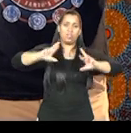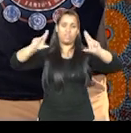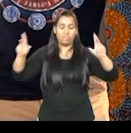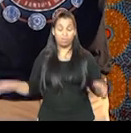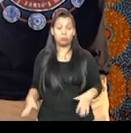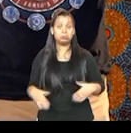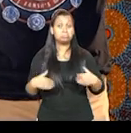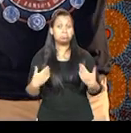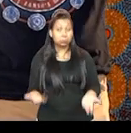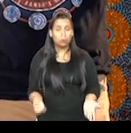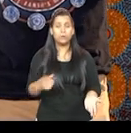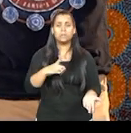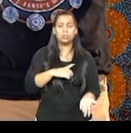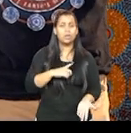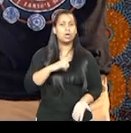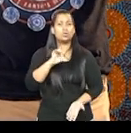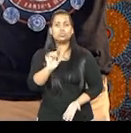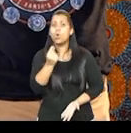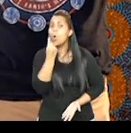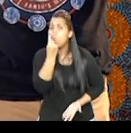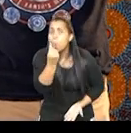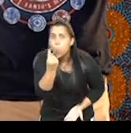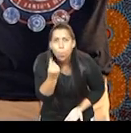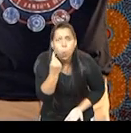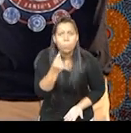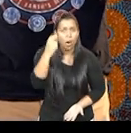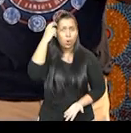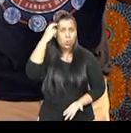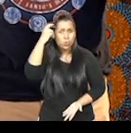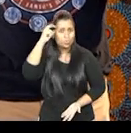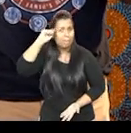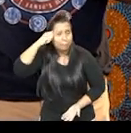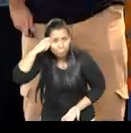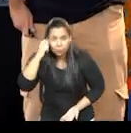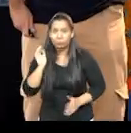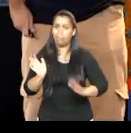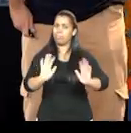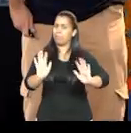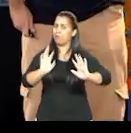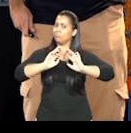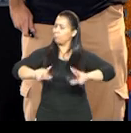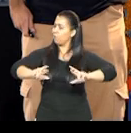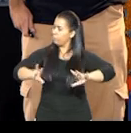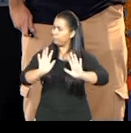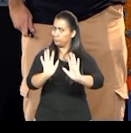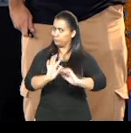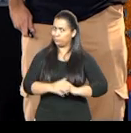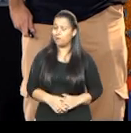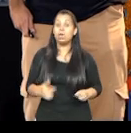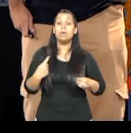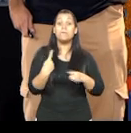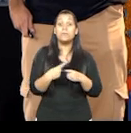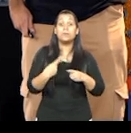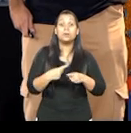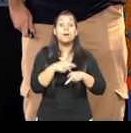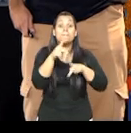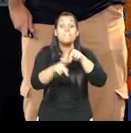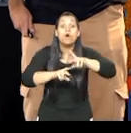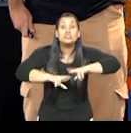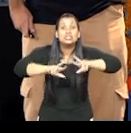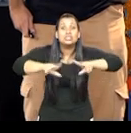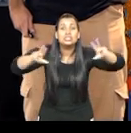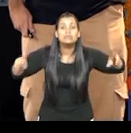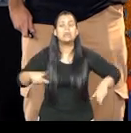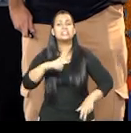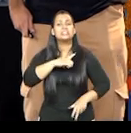tem como existir apenas uma cultura africana? É claro que não. Isso porque esses diversos povos